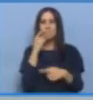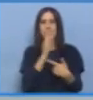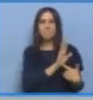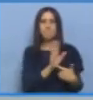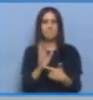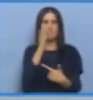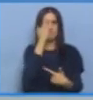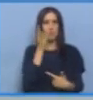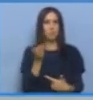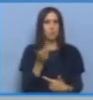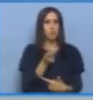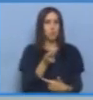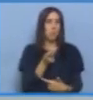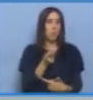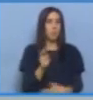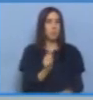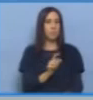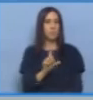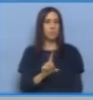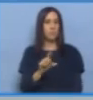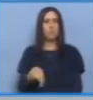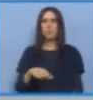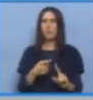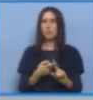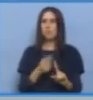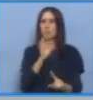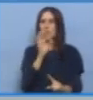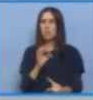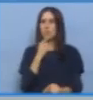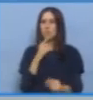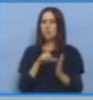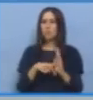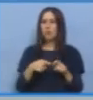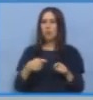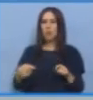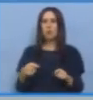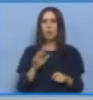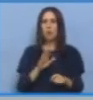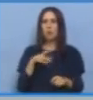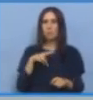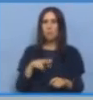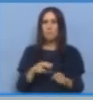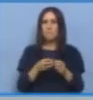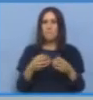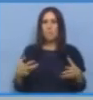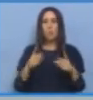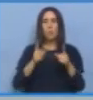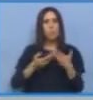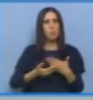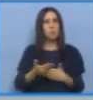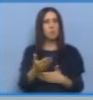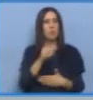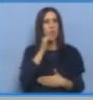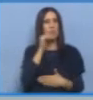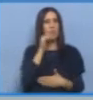os números, ou durante o mês de julho. Este ano esse indicador de que os projetos de longa duração em Portugal aumentam ou iniciam, acaba